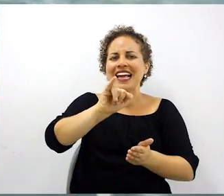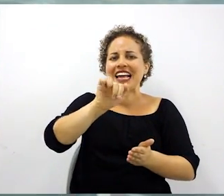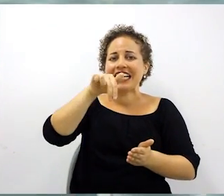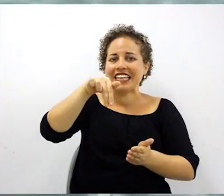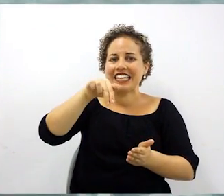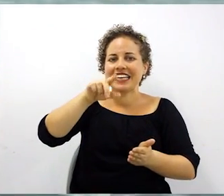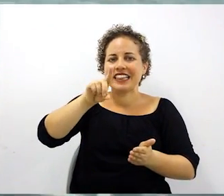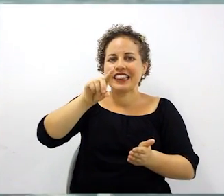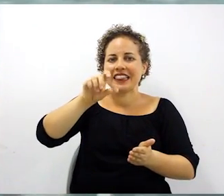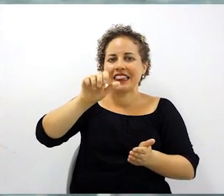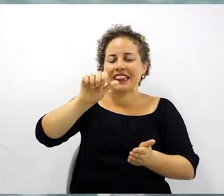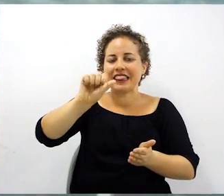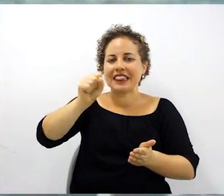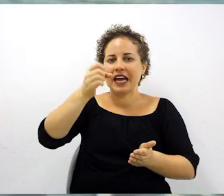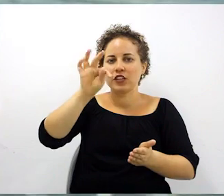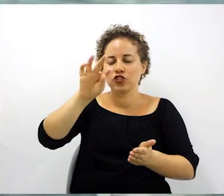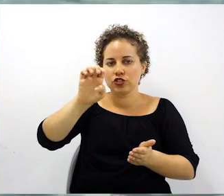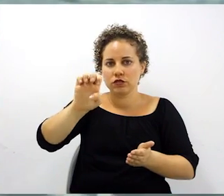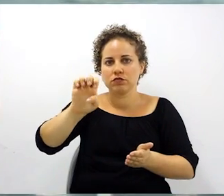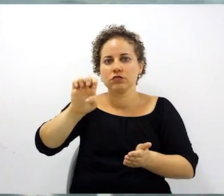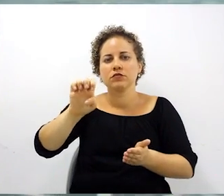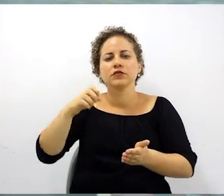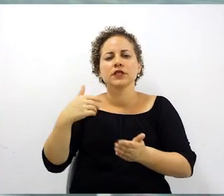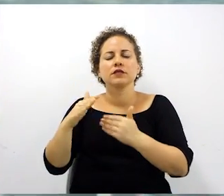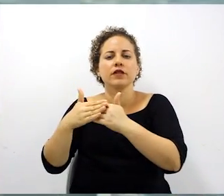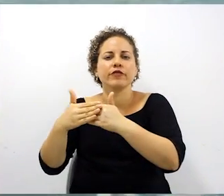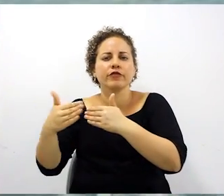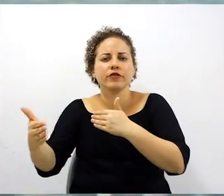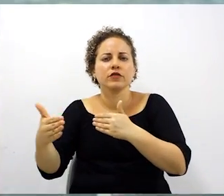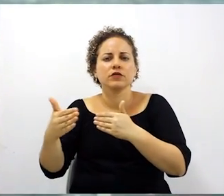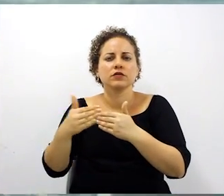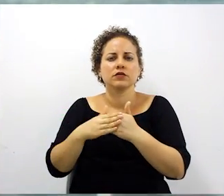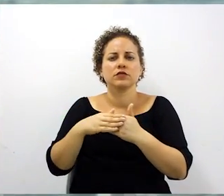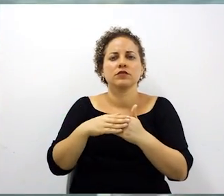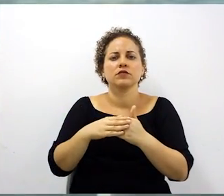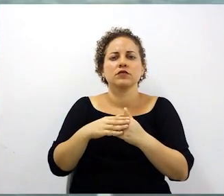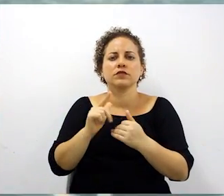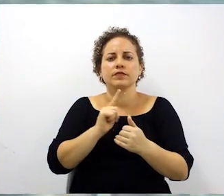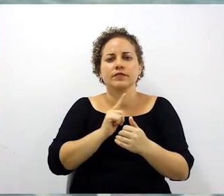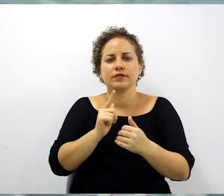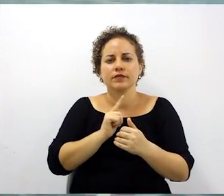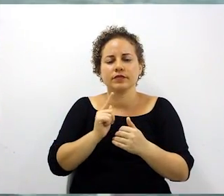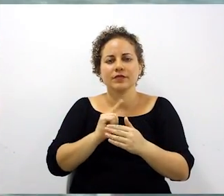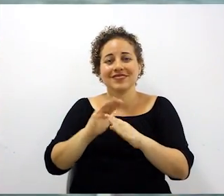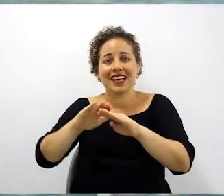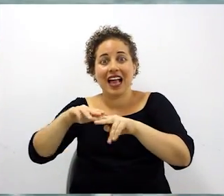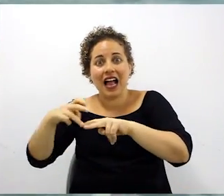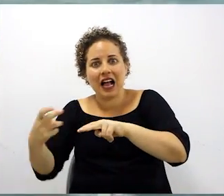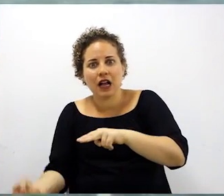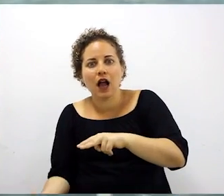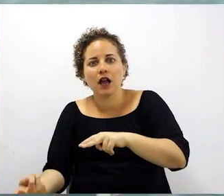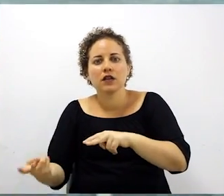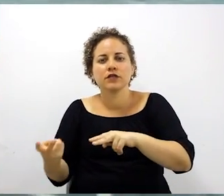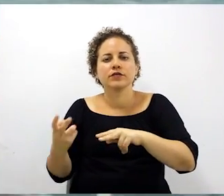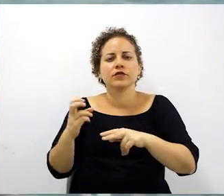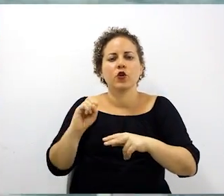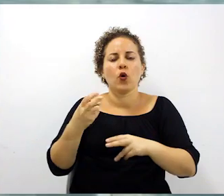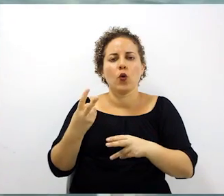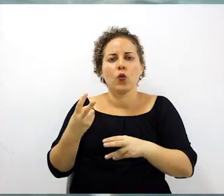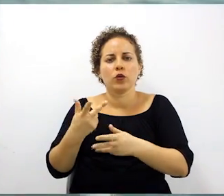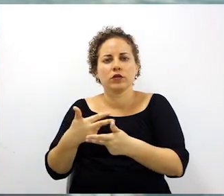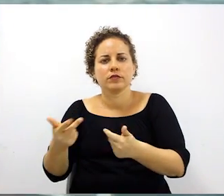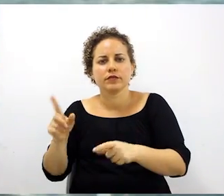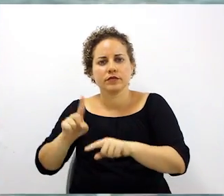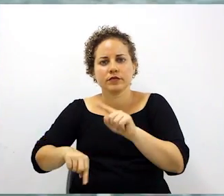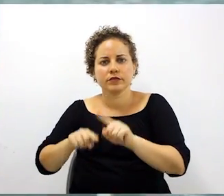Esses guindastes devem estar o mais afastados possíveis do convés, Porque caso venham a cair ou cair